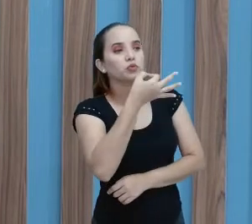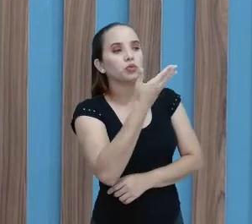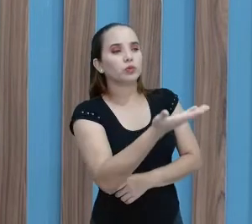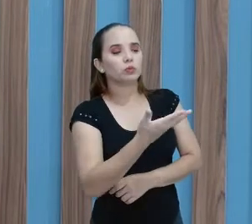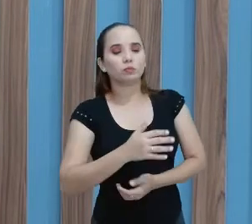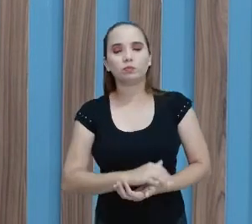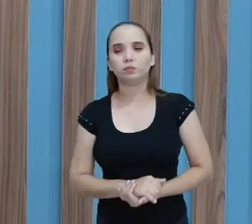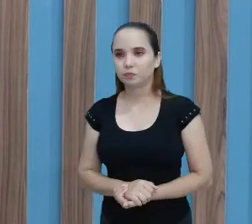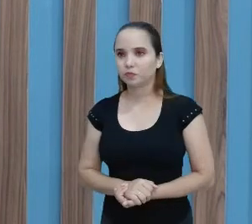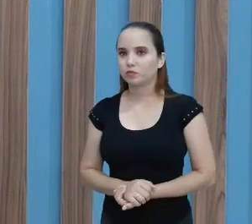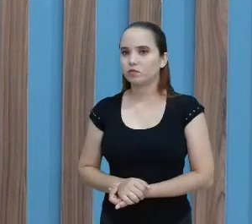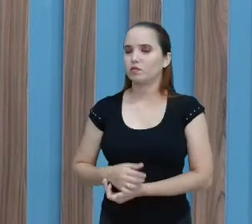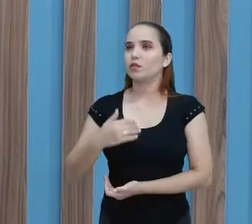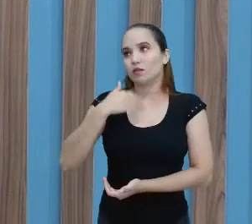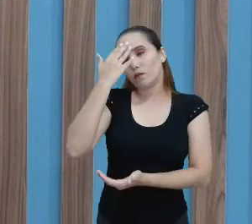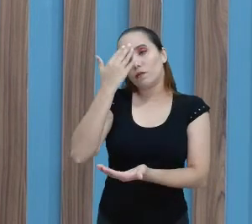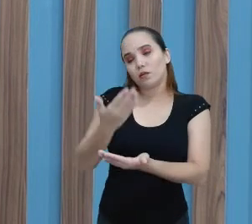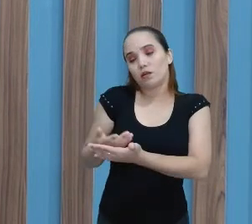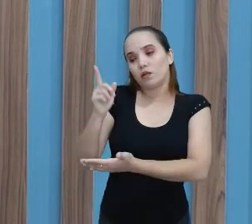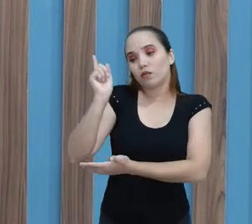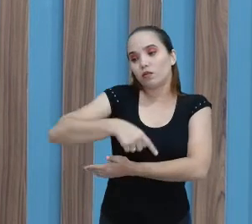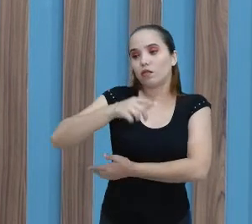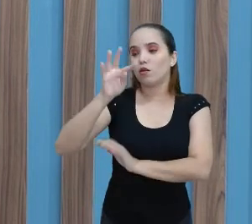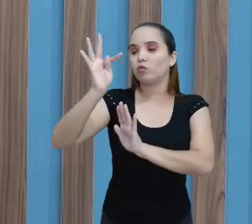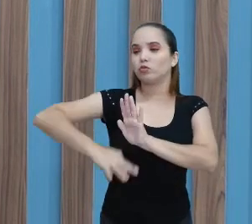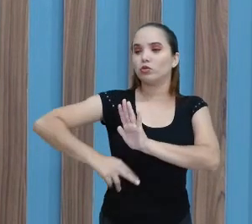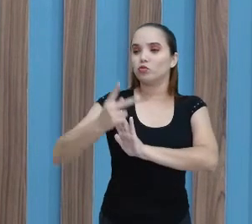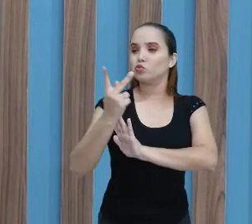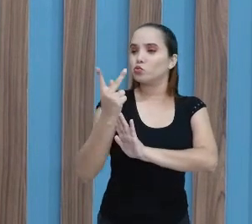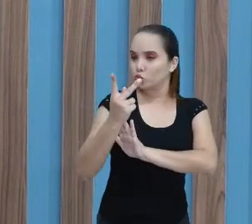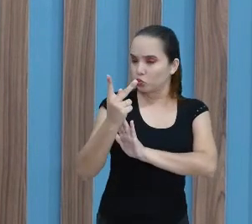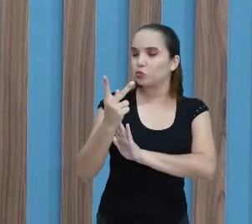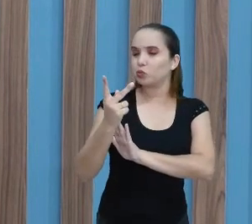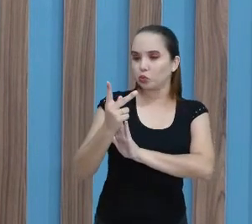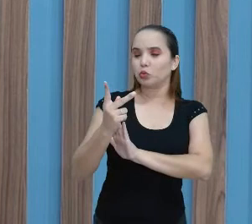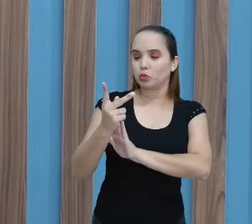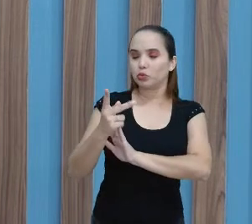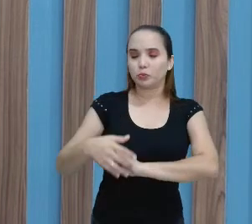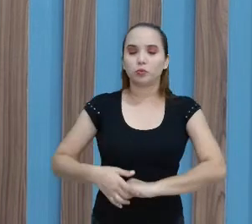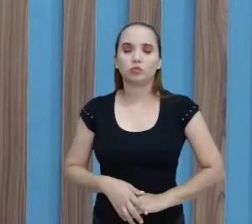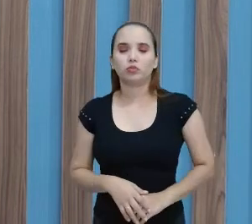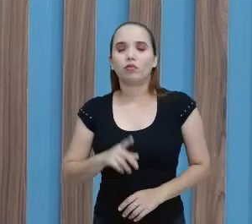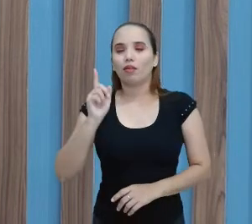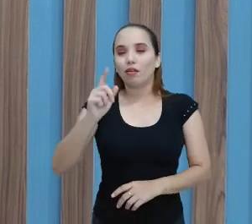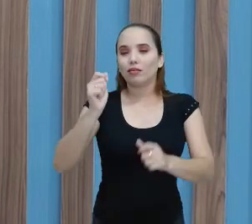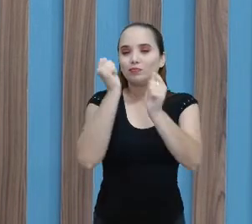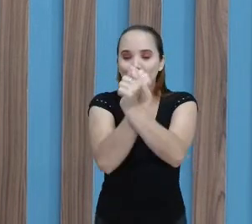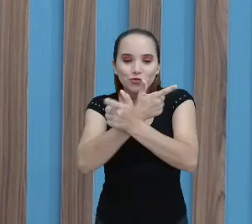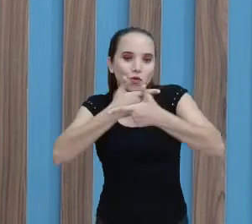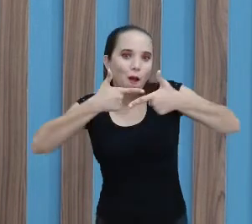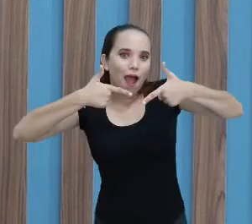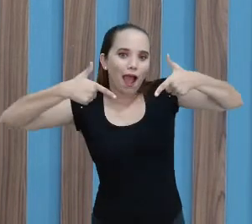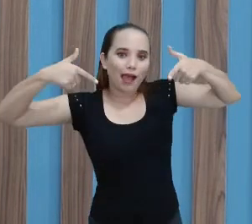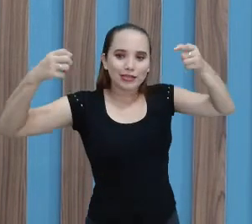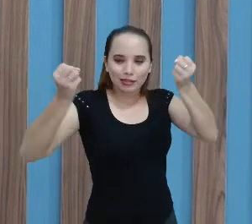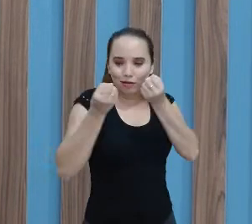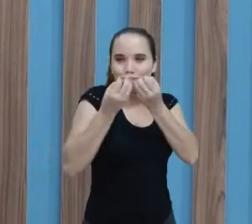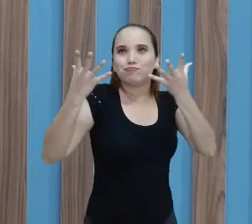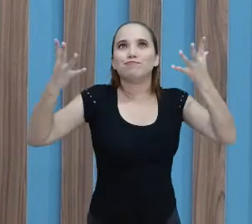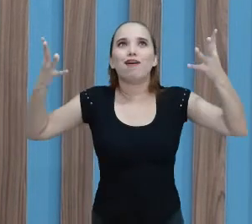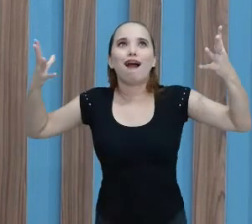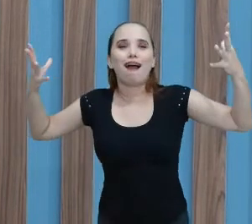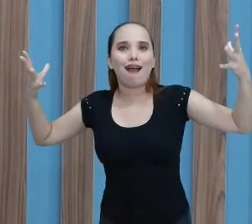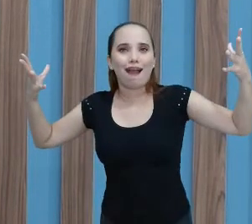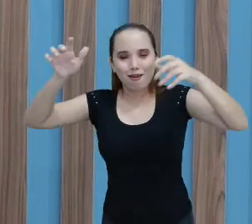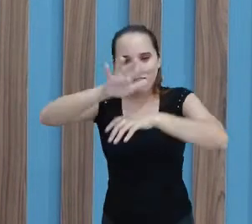segundo texto, né, professora Camille? Que é uma descrição Quando subjetiva. ele fala aí, né, sorriso tão radiante, ilumina o ambiente,